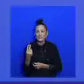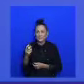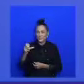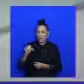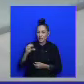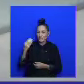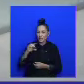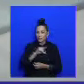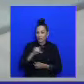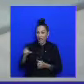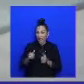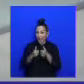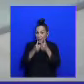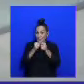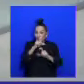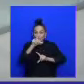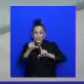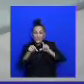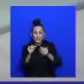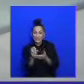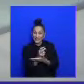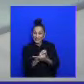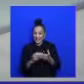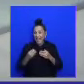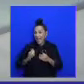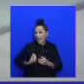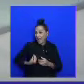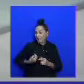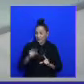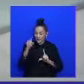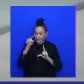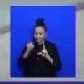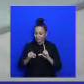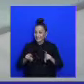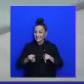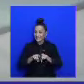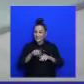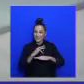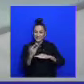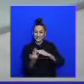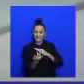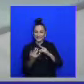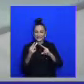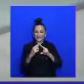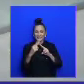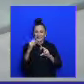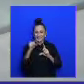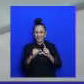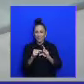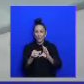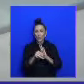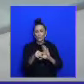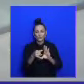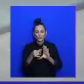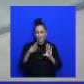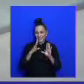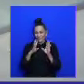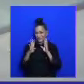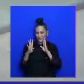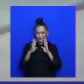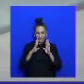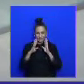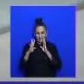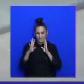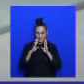R$682.744,29. Você acompanha o sorteio da Kina ao vivo pela Rede TV e também pelas redes sociais da Caixa e da Rede TV, pelo YouTube